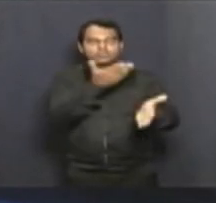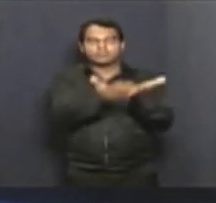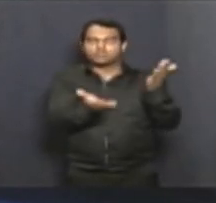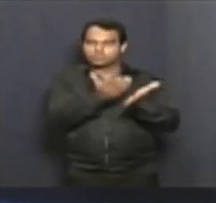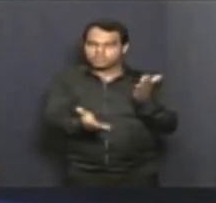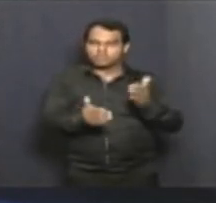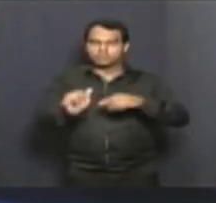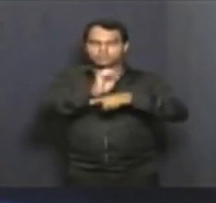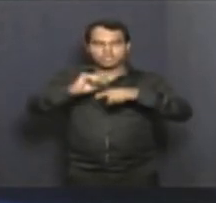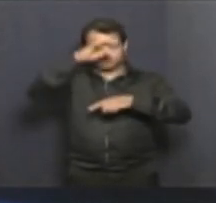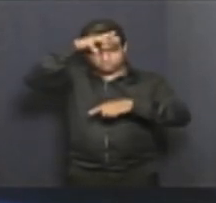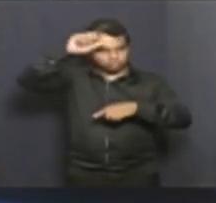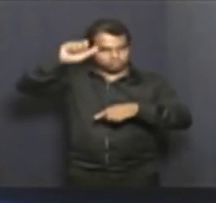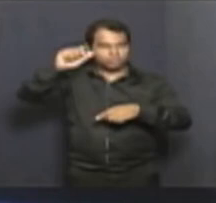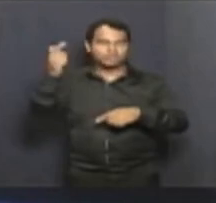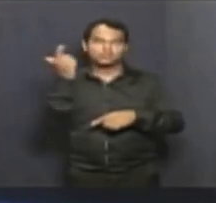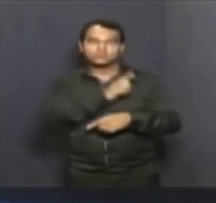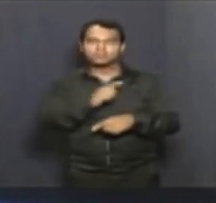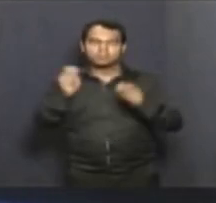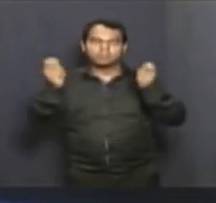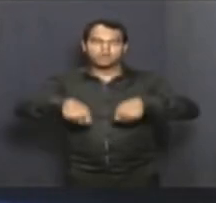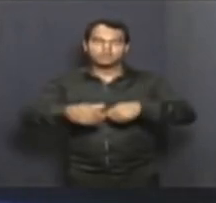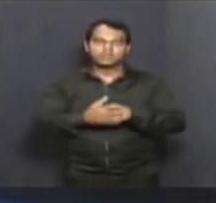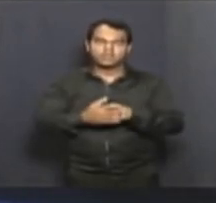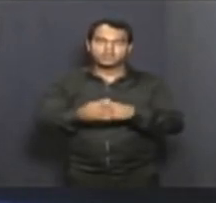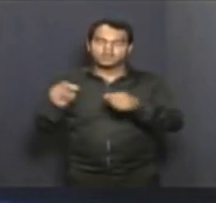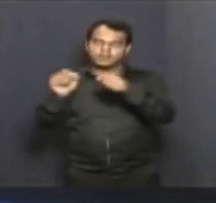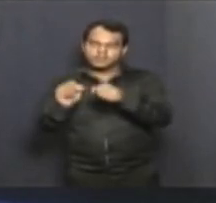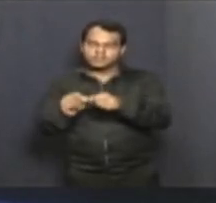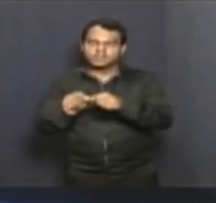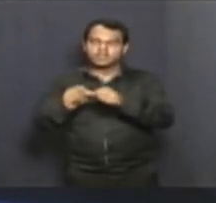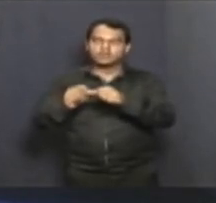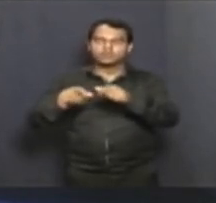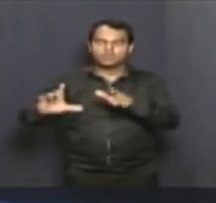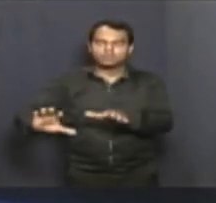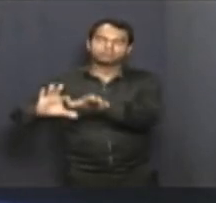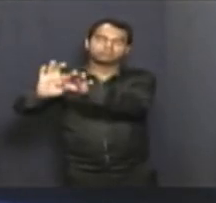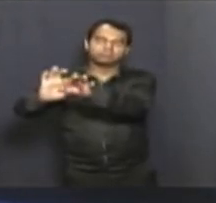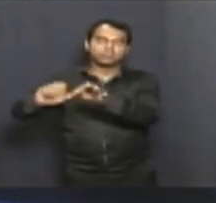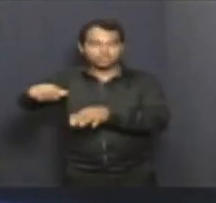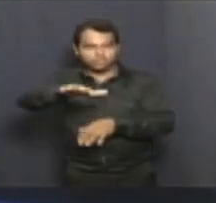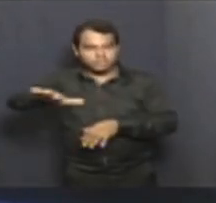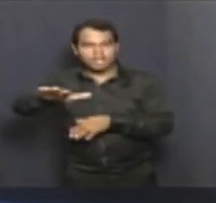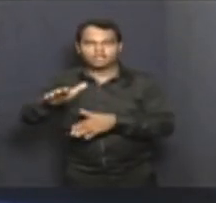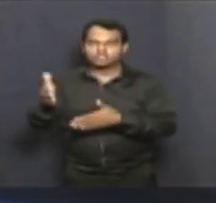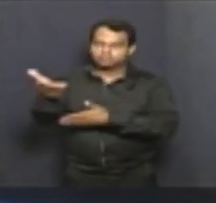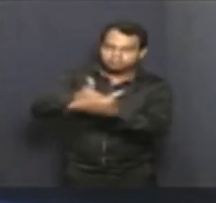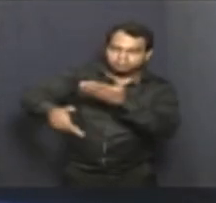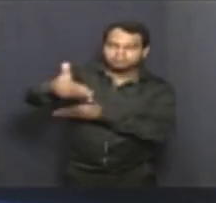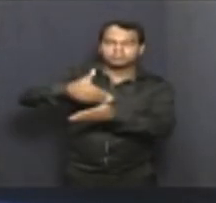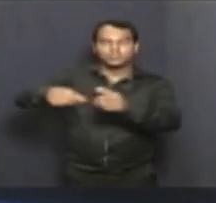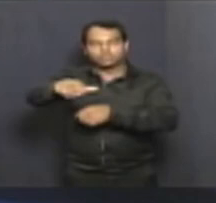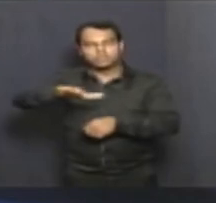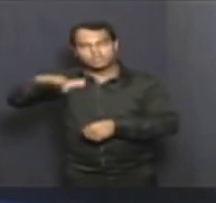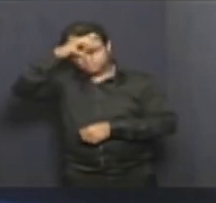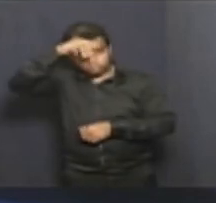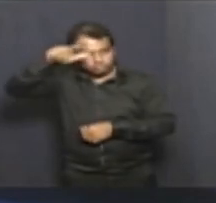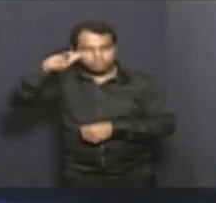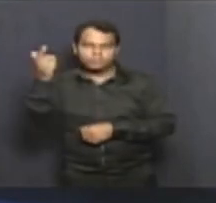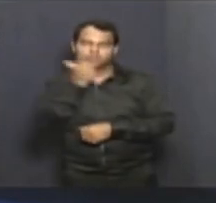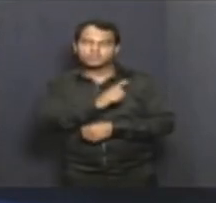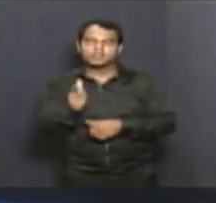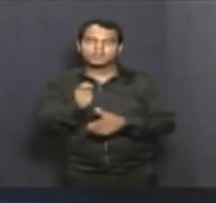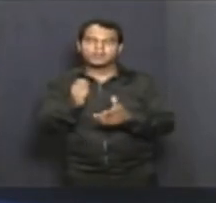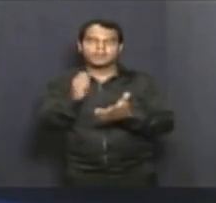do mato grosso que a gente possa estar lá é fazer um amplo diálogo com a sociedade um grande debate com a sociedade estado mato grosso para que a gente pare com